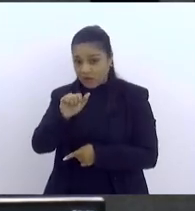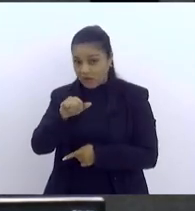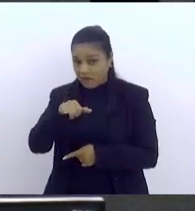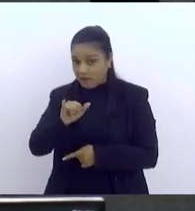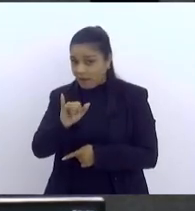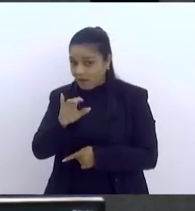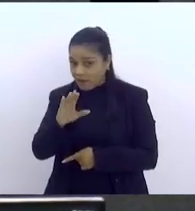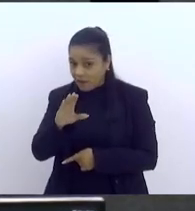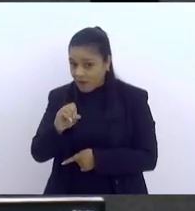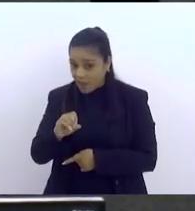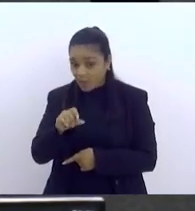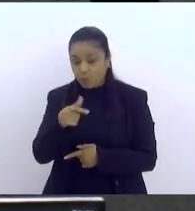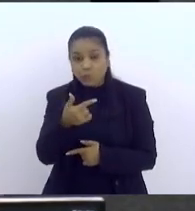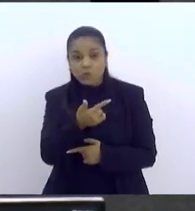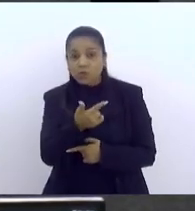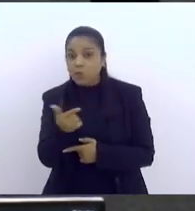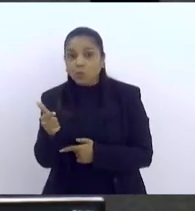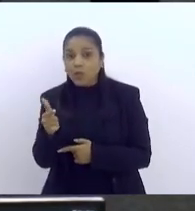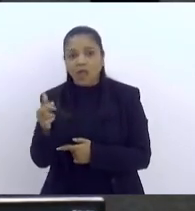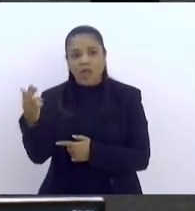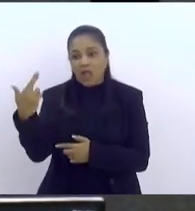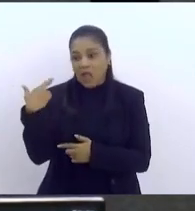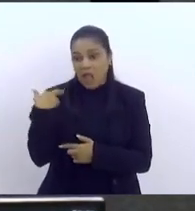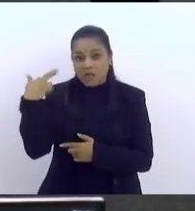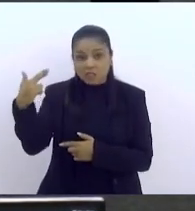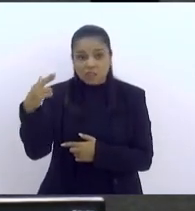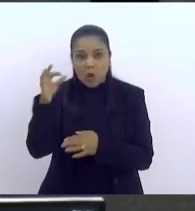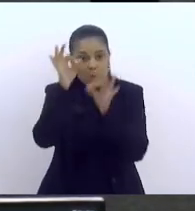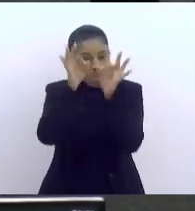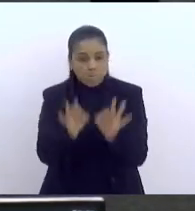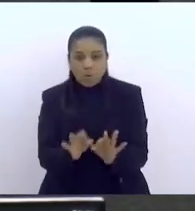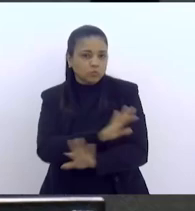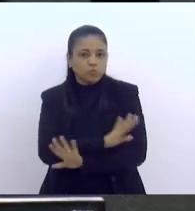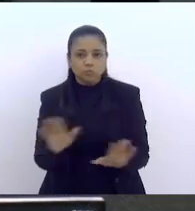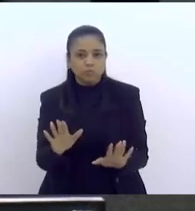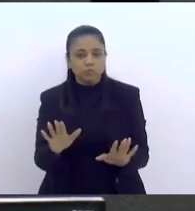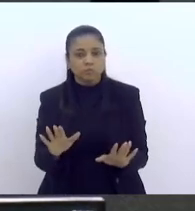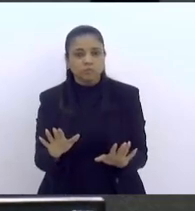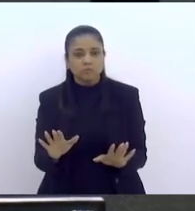o Estado não terá uma religião oficial. Ponto!